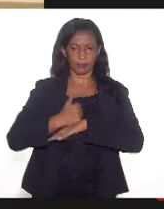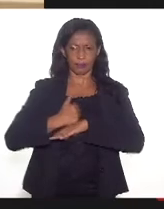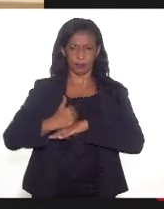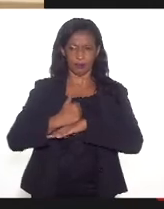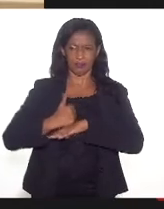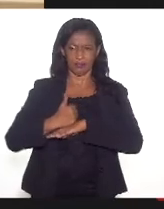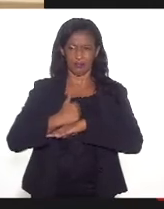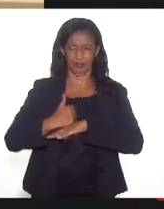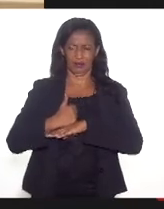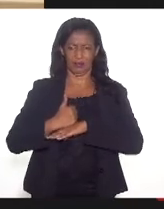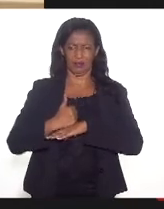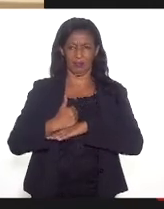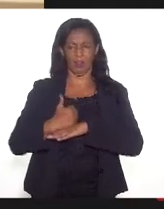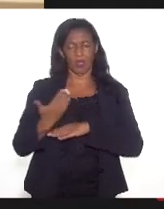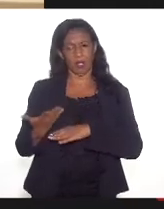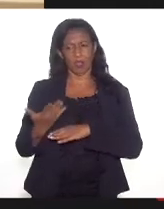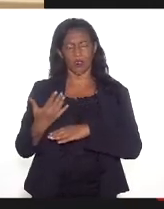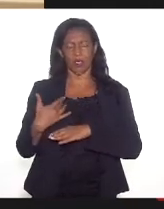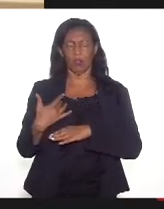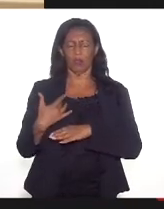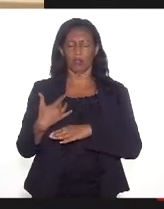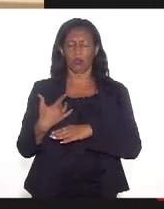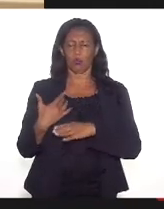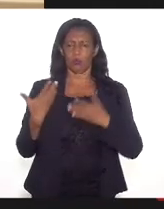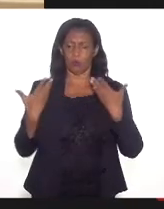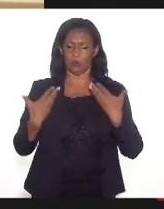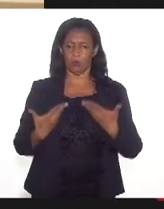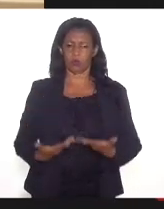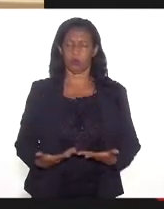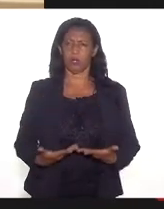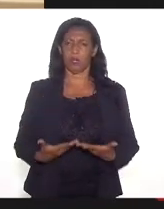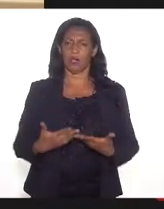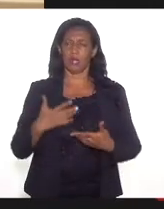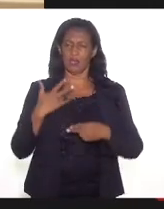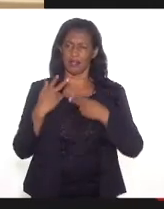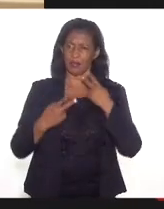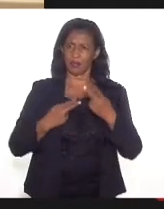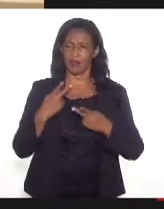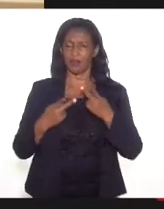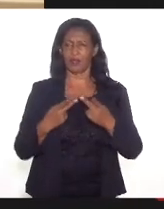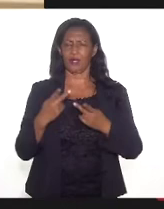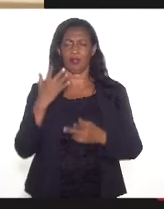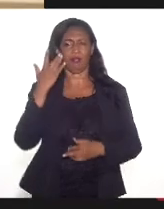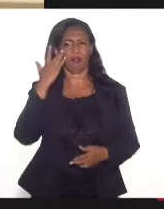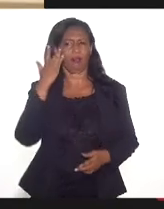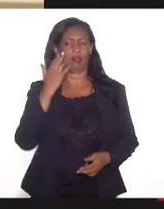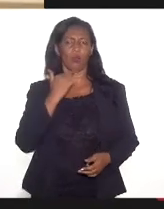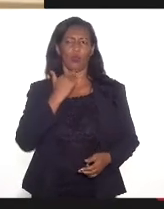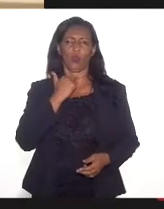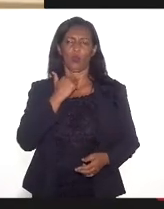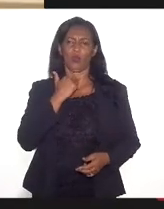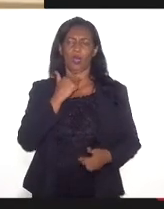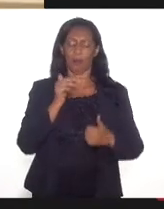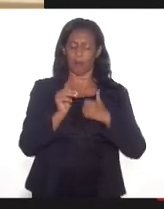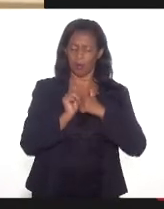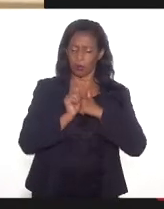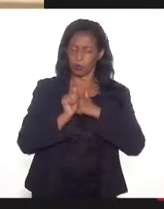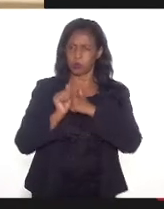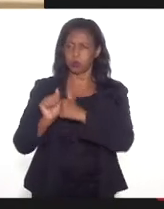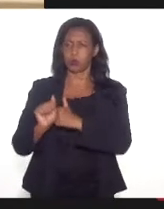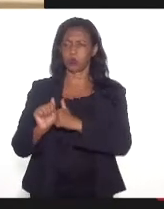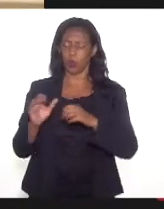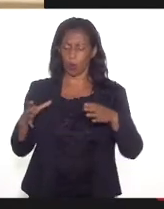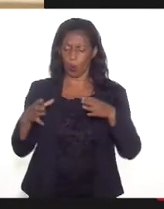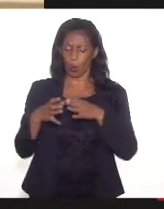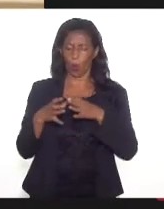humanidade. Então, deixar aqui essa fala porque acho que não dá para conduzir uma comissão especial